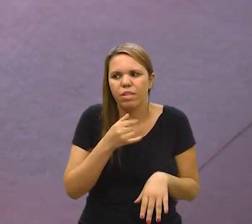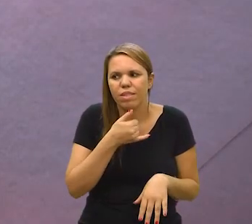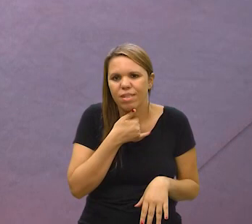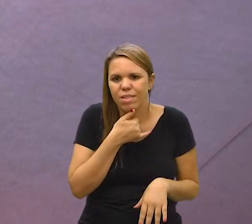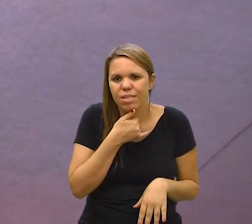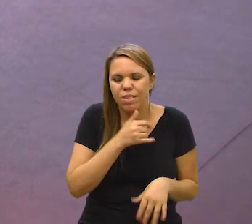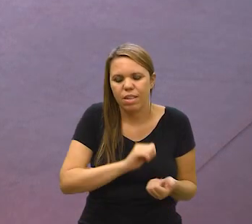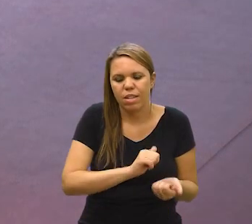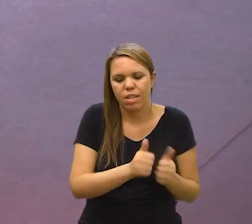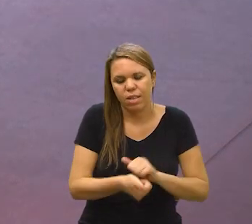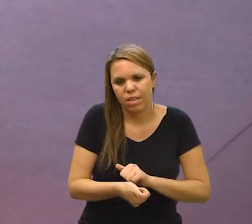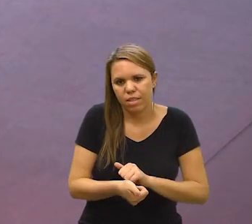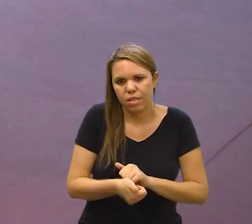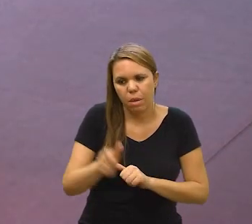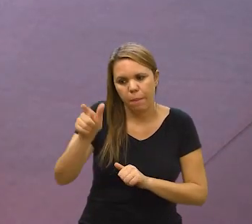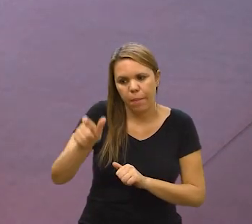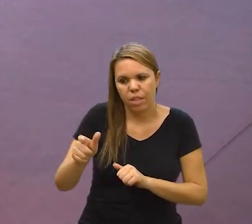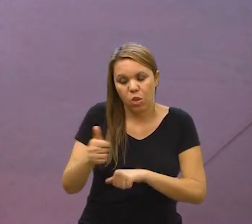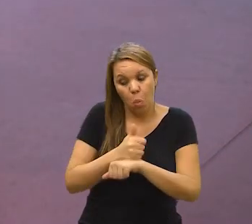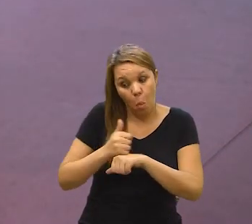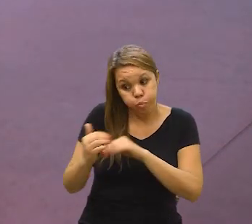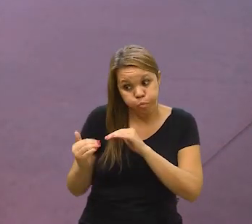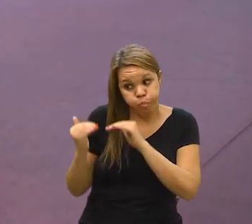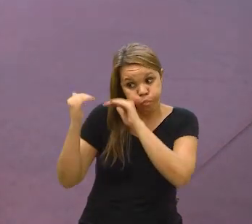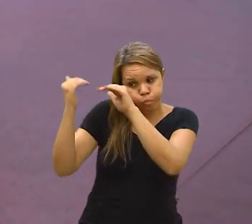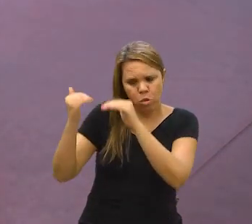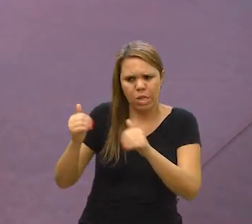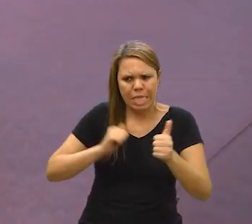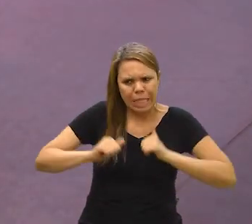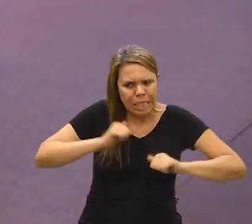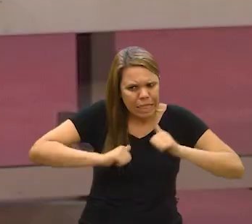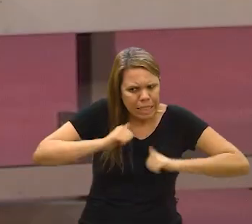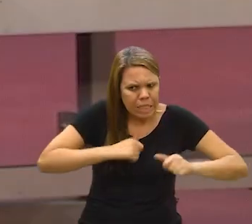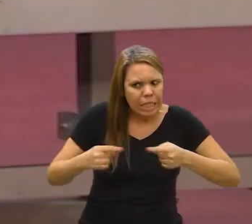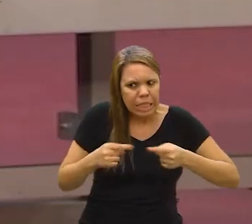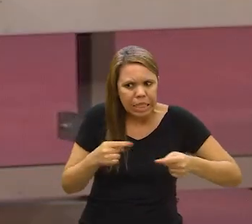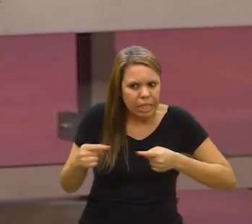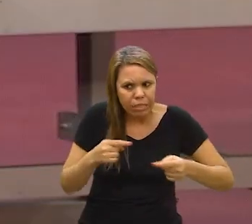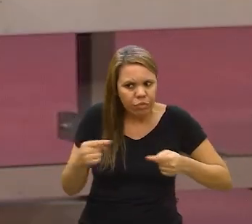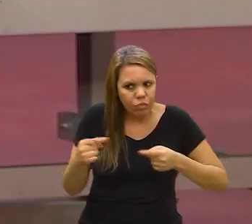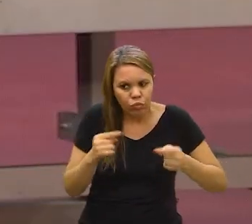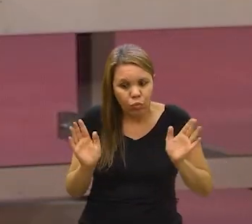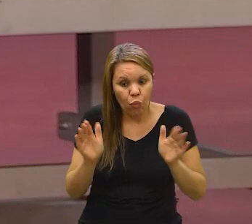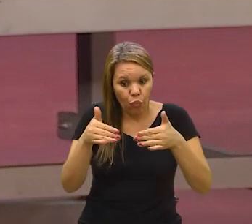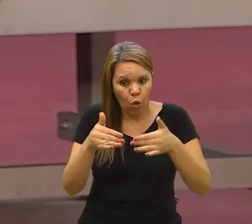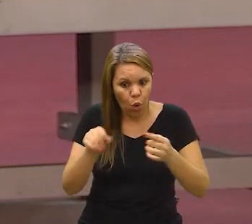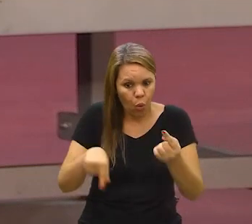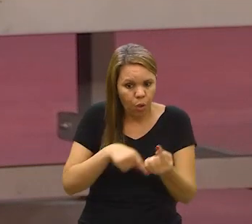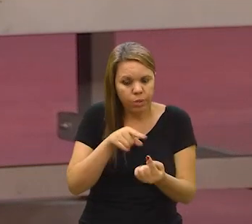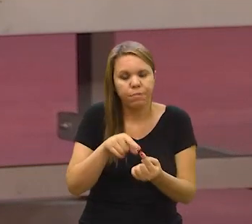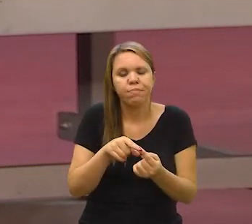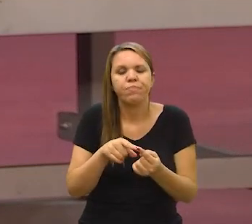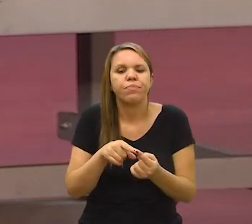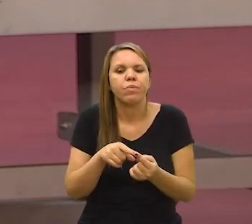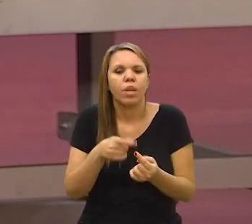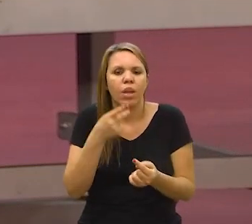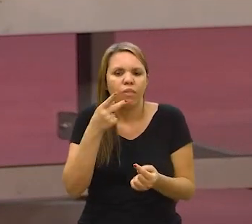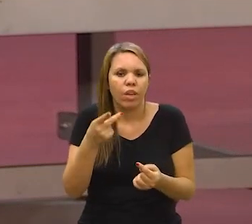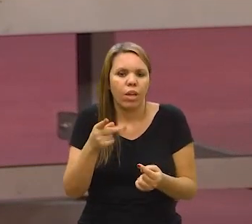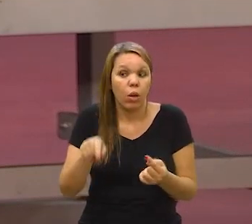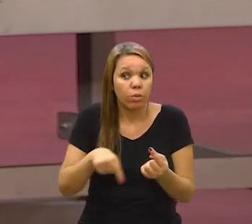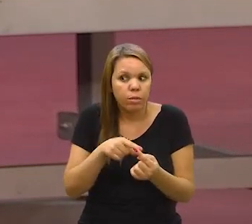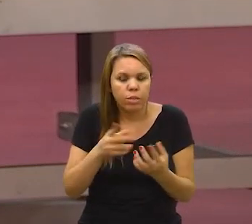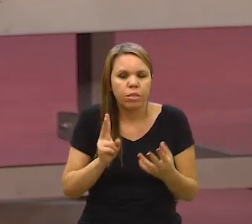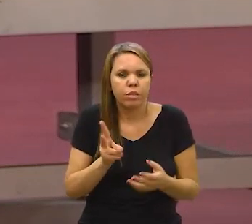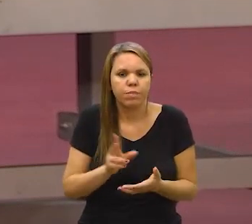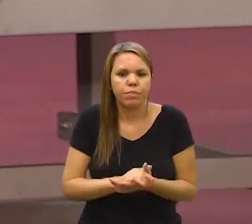o atleta de alto rendimento, ele vive a questão da adrenalina, da competição, do foco, do objetivo. Eu falo que a gente vive muito na questão do